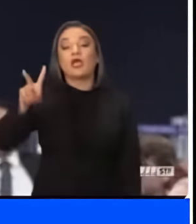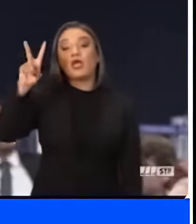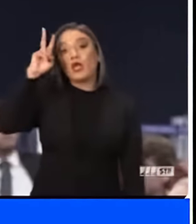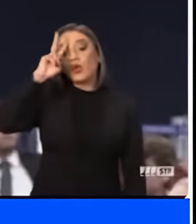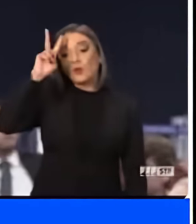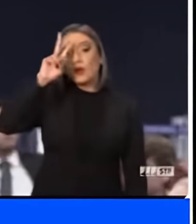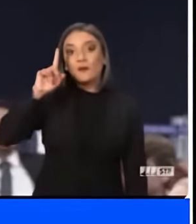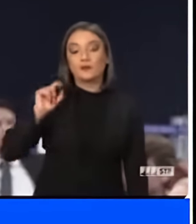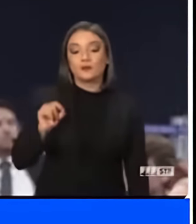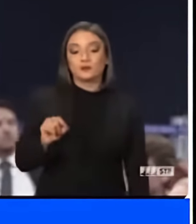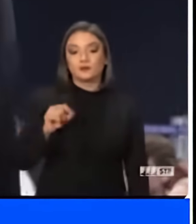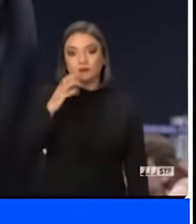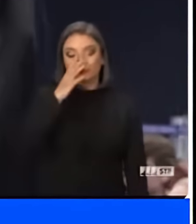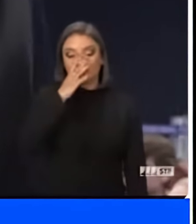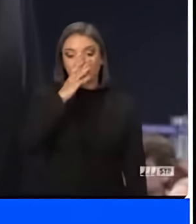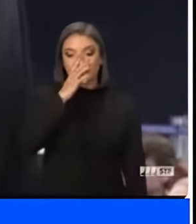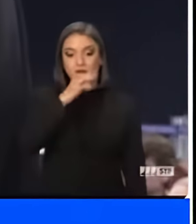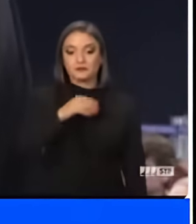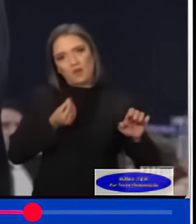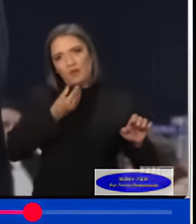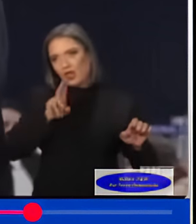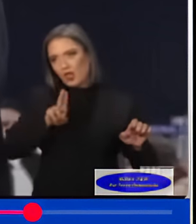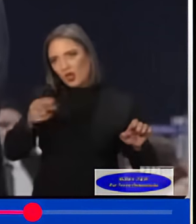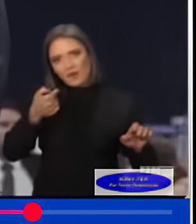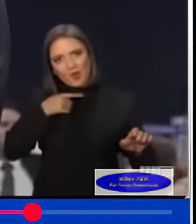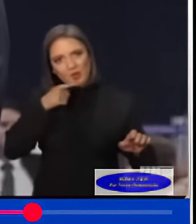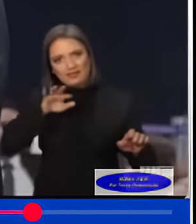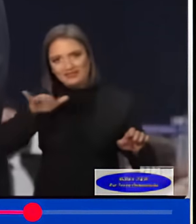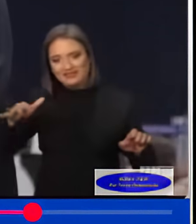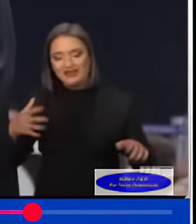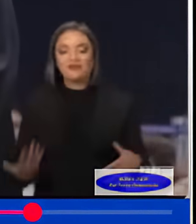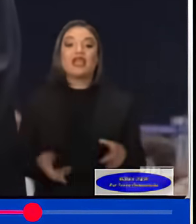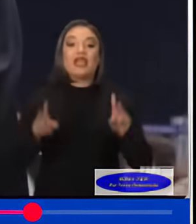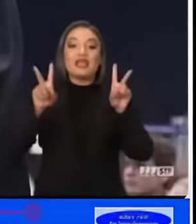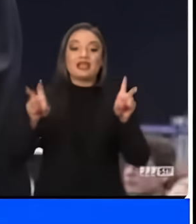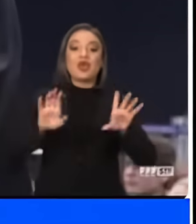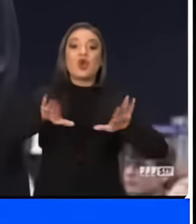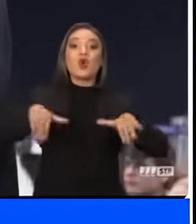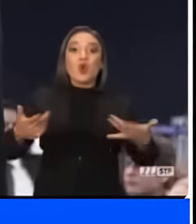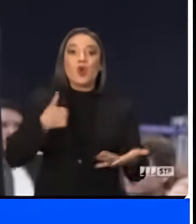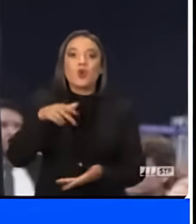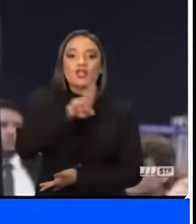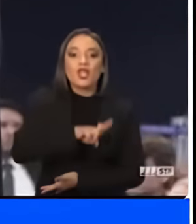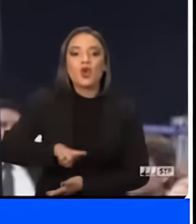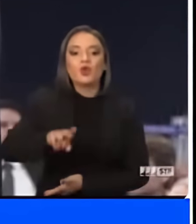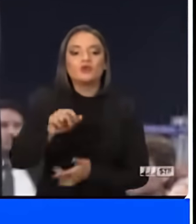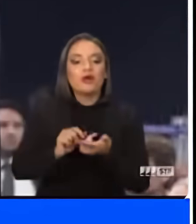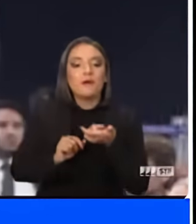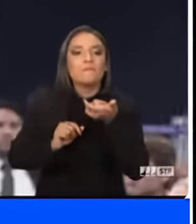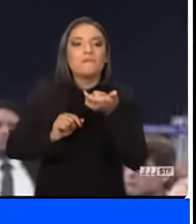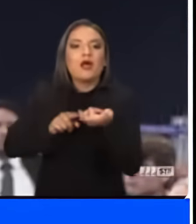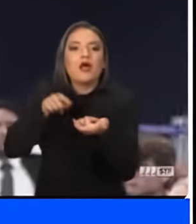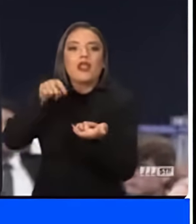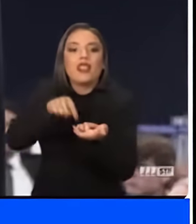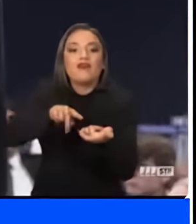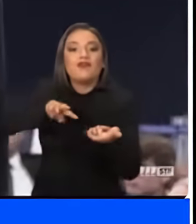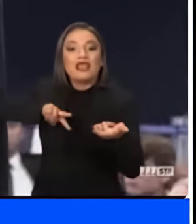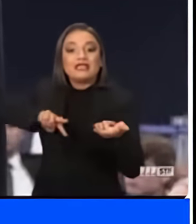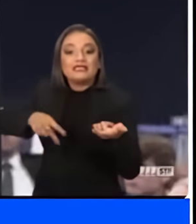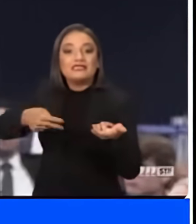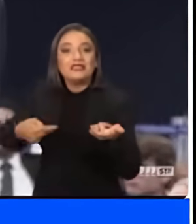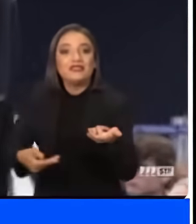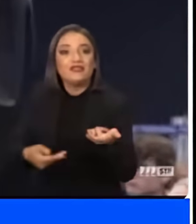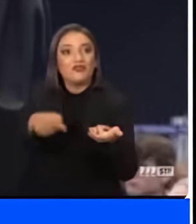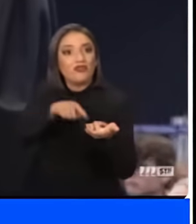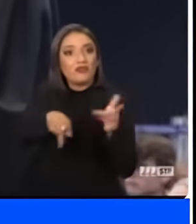do Lewis Carroll. Quando eu uso uma palavra, Ela significa exatamente aquilo que eu quero que